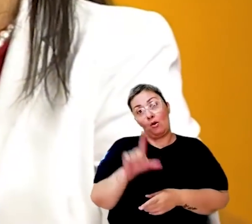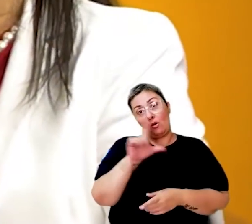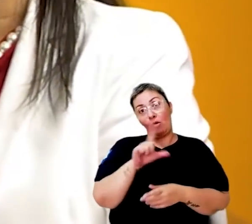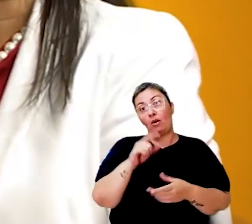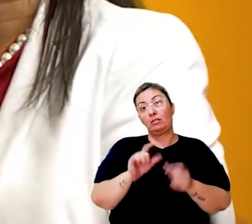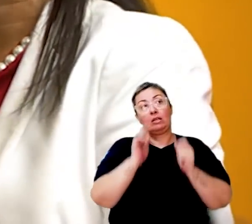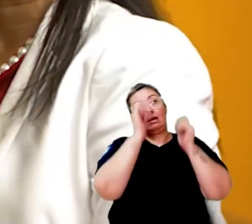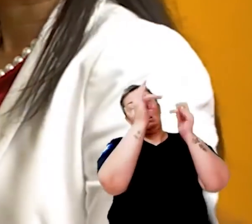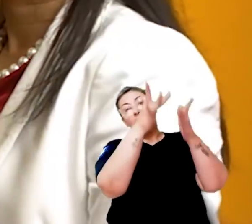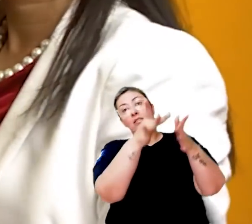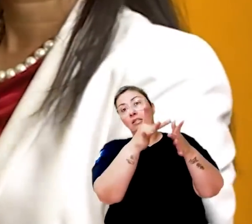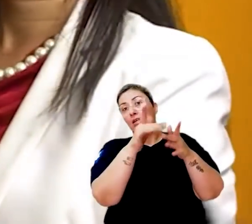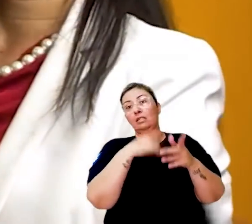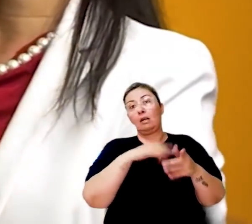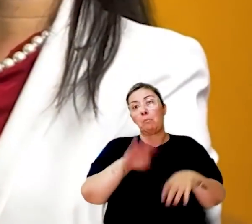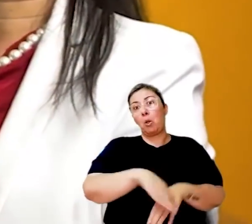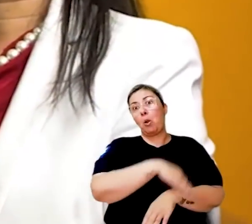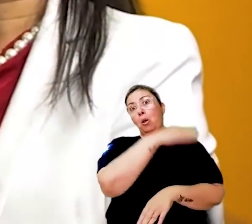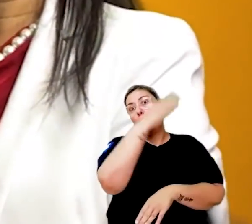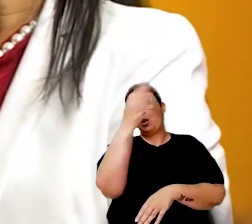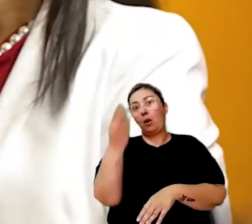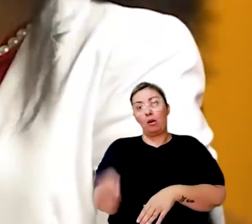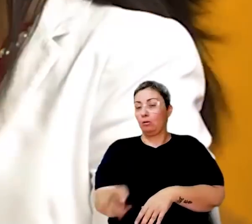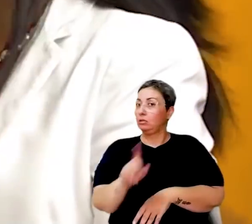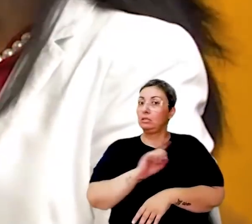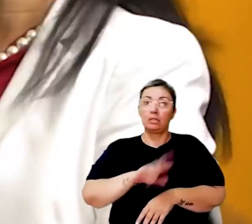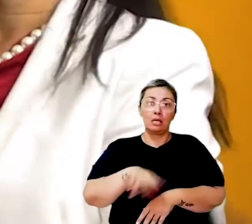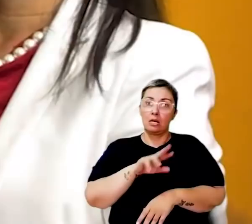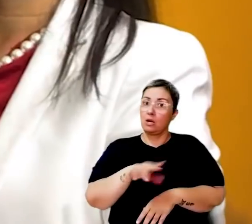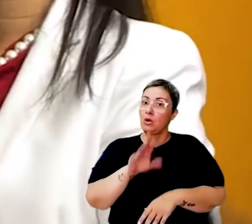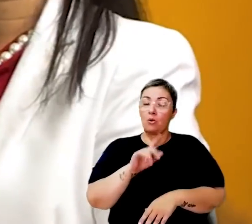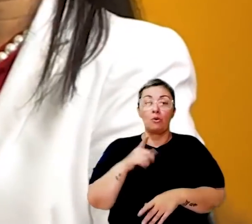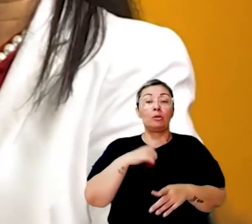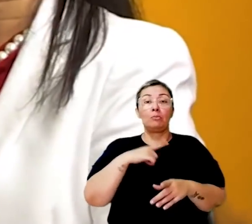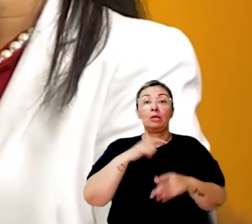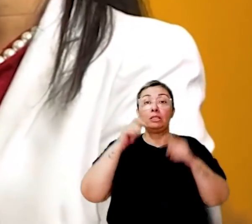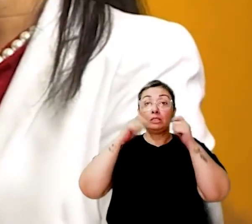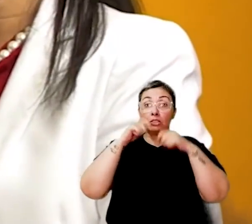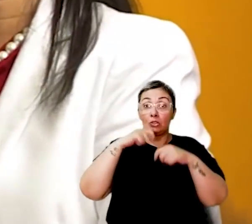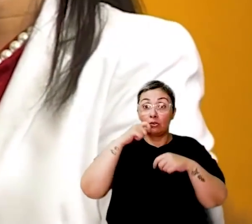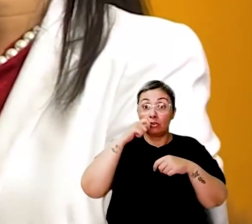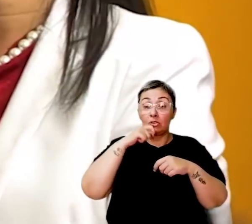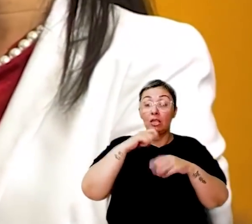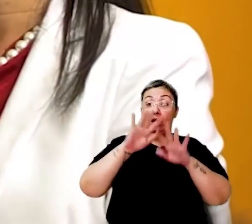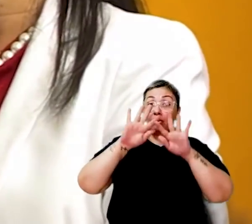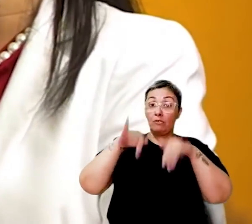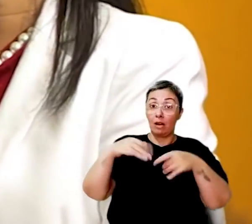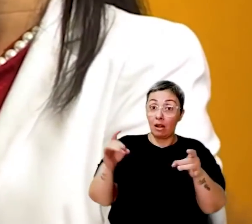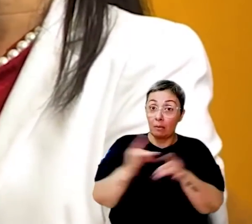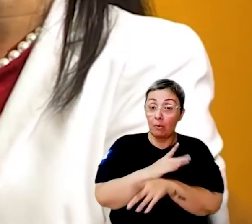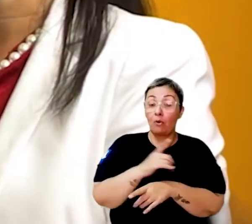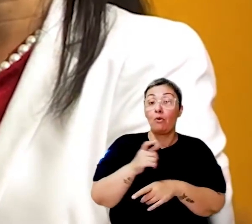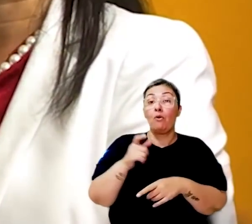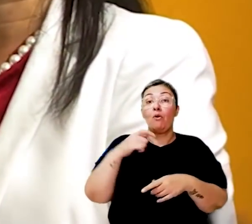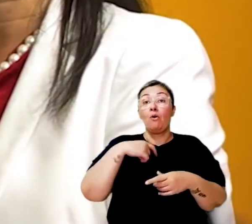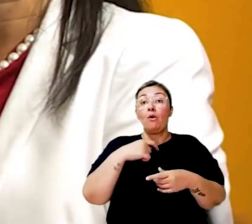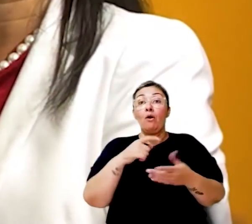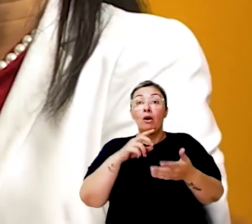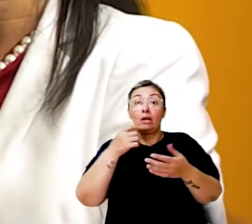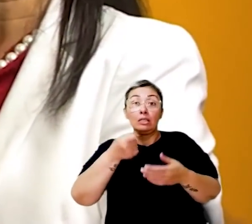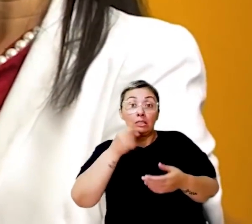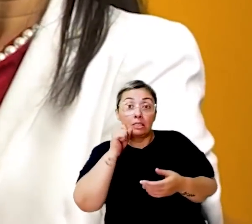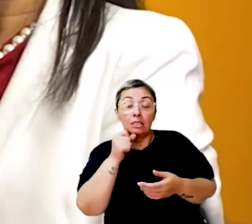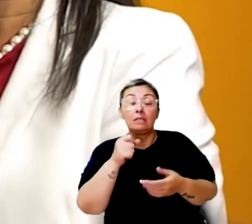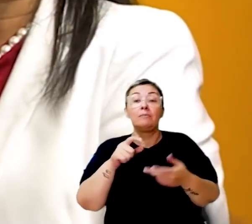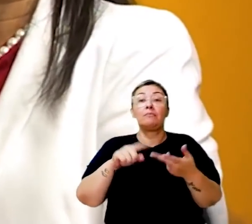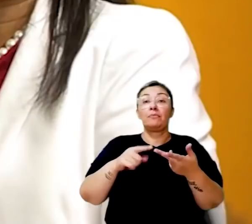deixar essas imagens aqui o dia inteiro. Depois que a criança escovou o dente, tomou leite, assistiu o desenho e brincou de